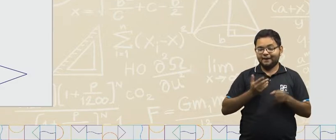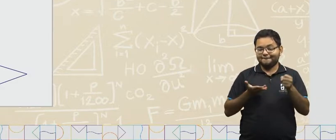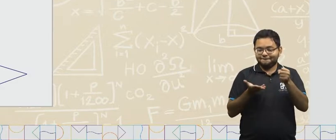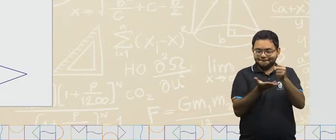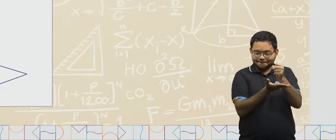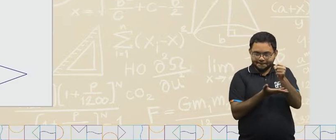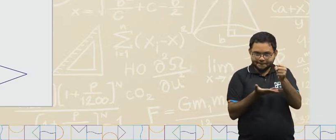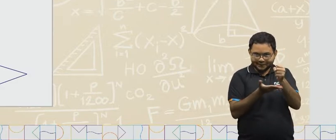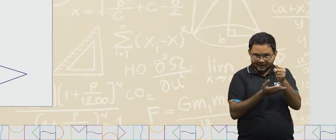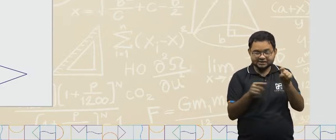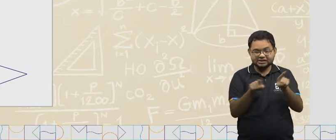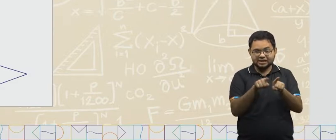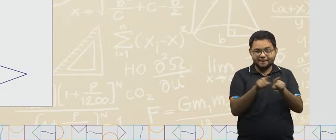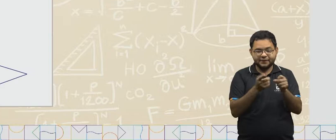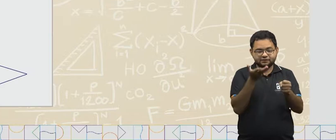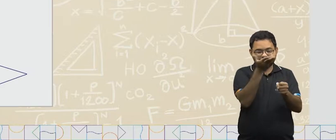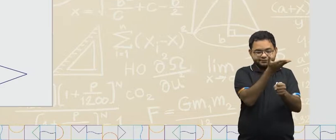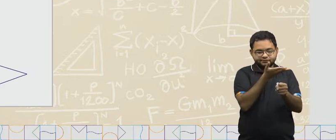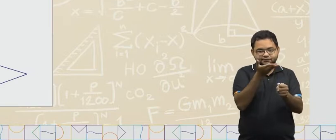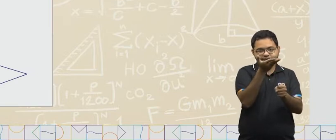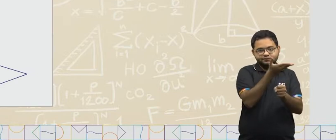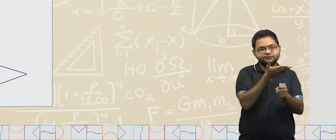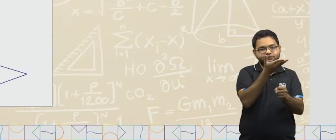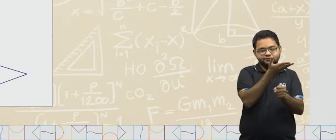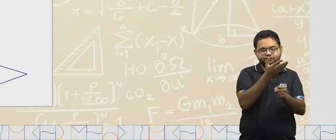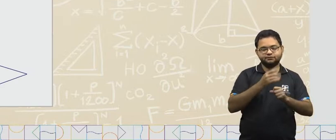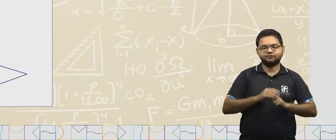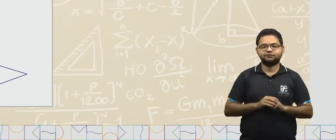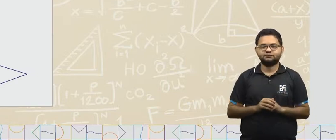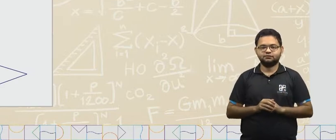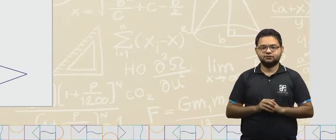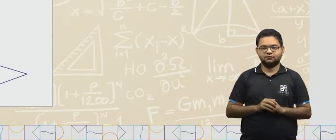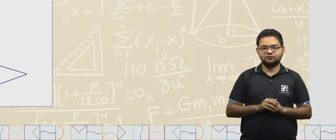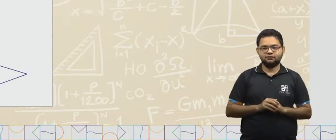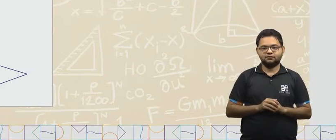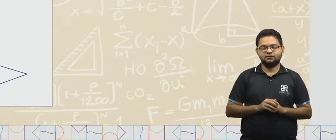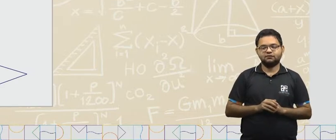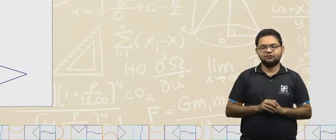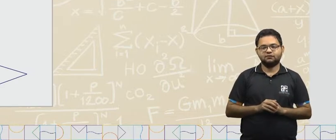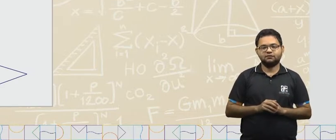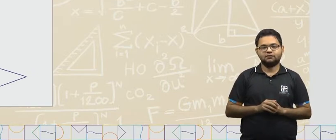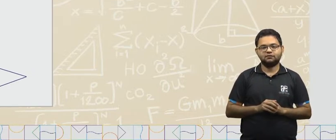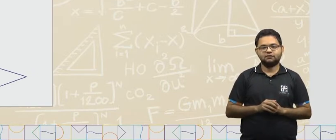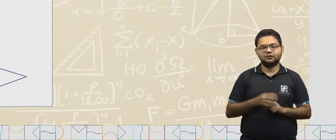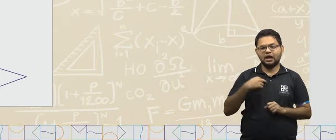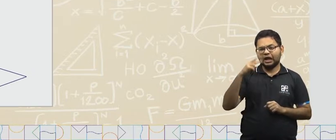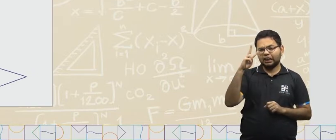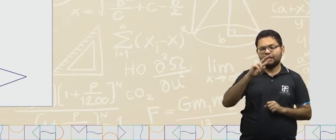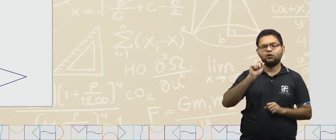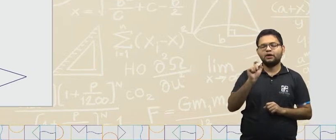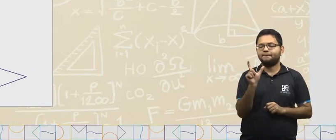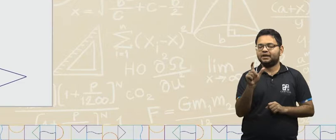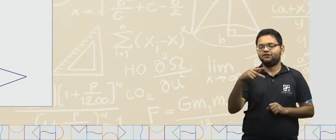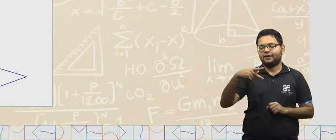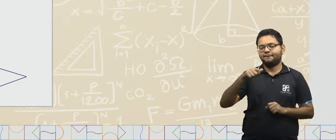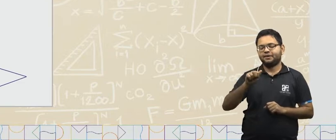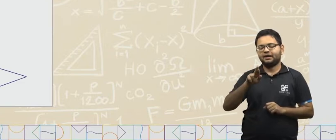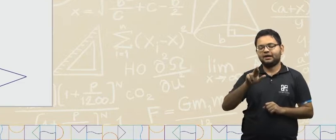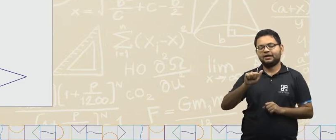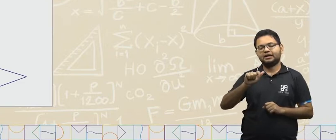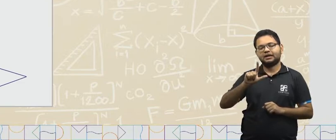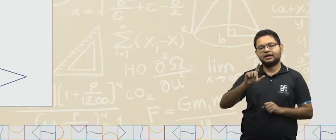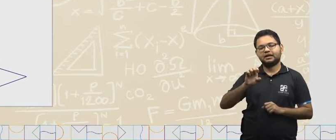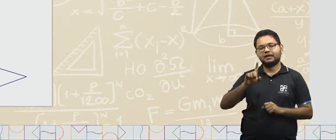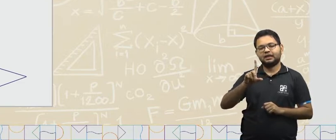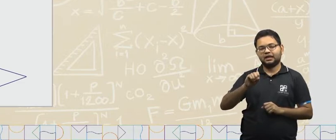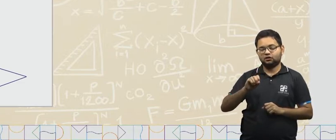extremidades composta por polígonos paralelos. Lembrando que paralelo